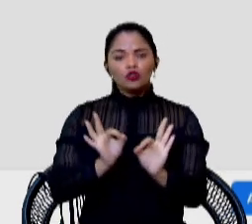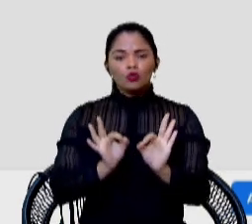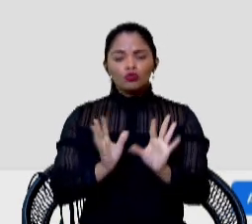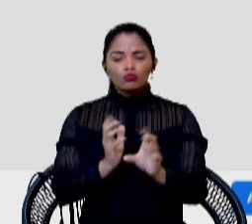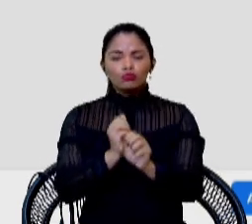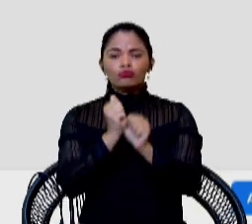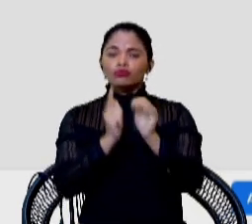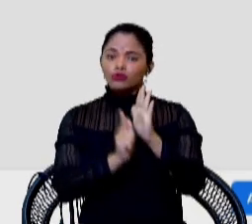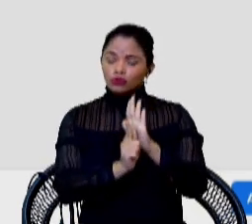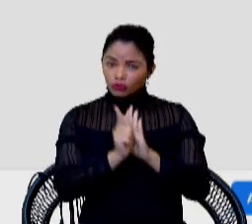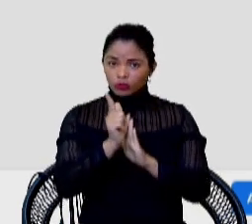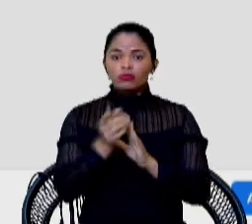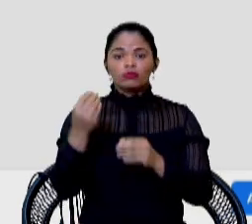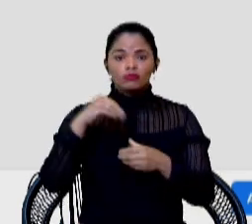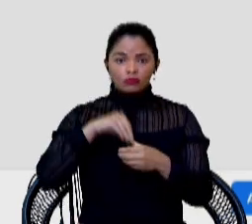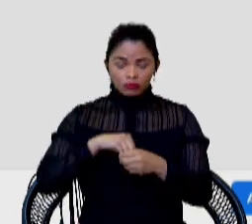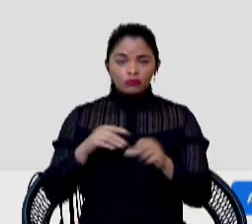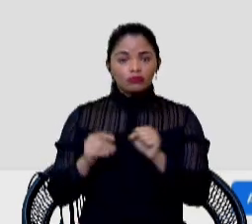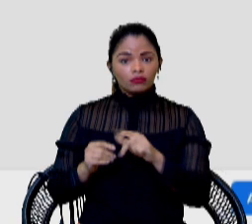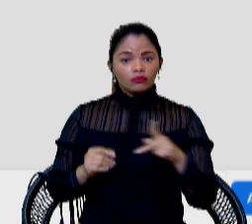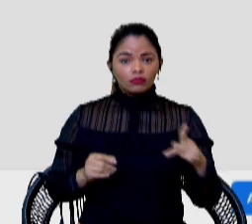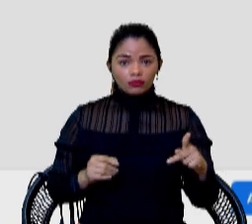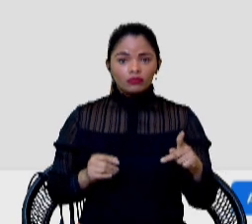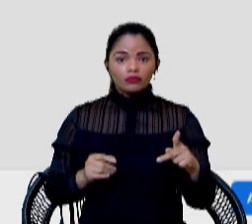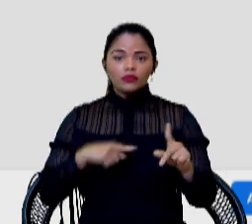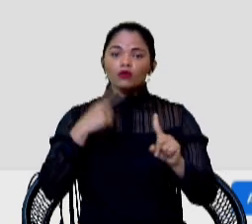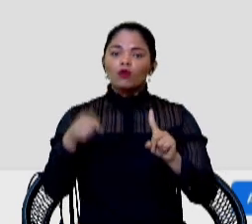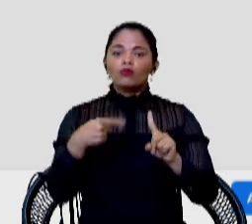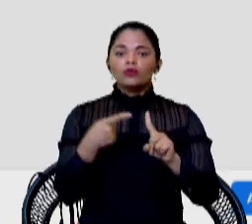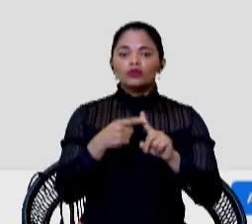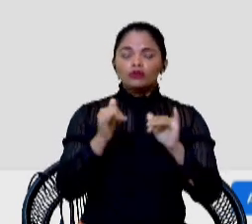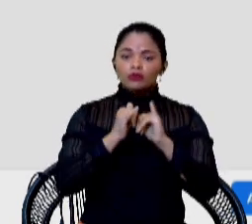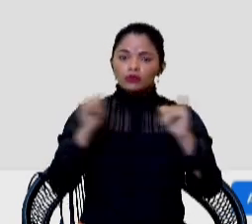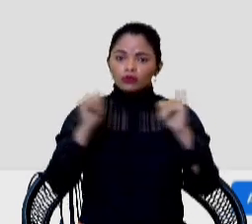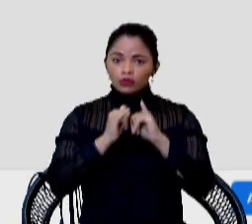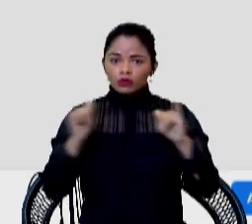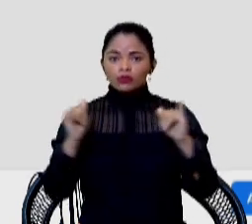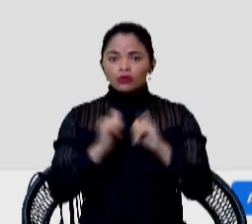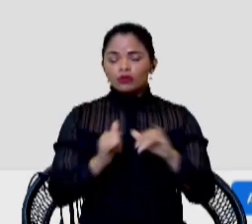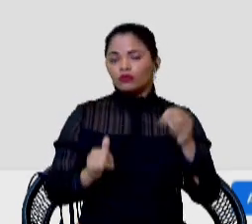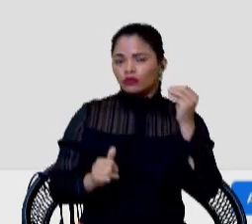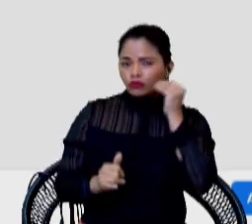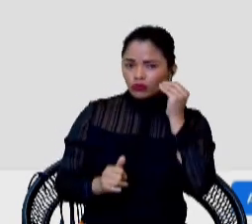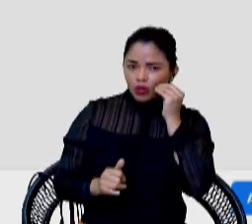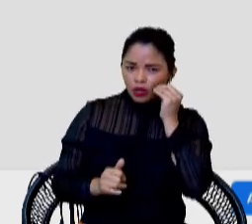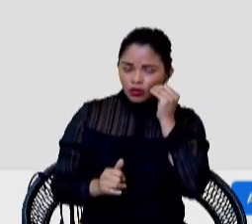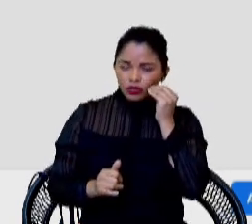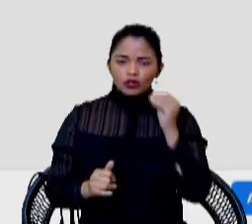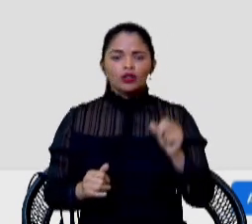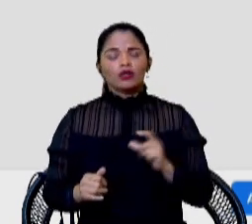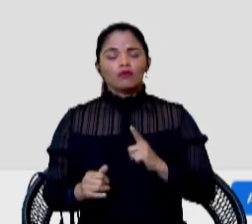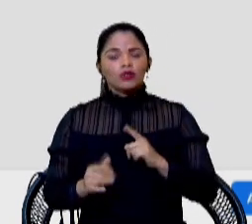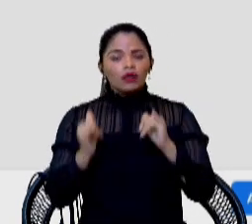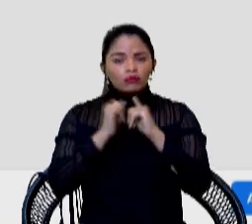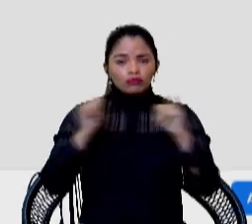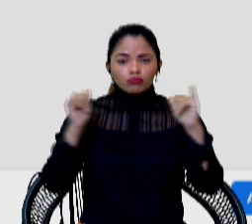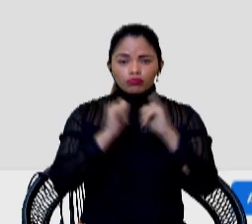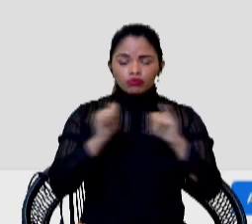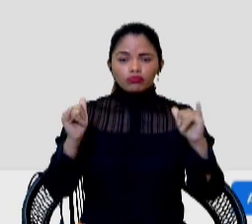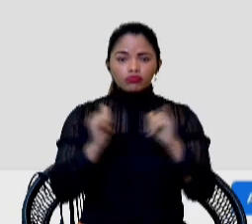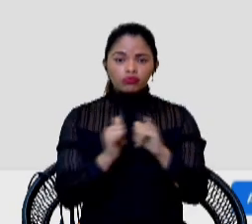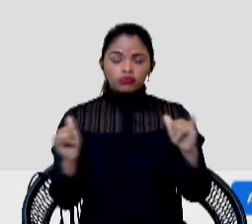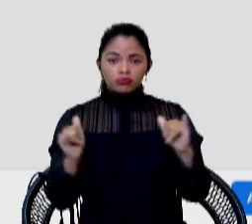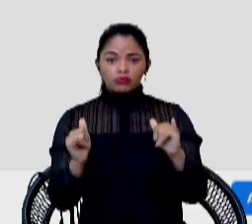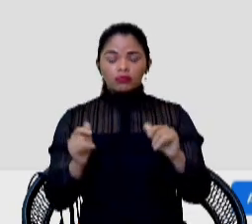o seu leilão interno. O meu objetivo de campanha, que é o que eu falei, o teste AB que eu conversei com vocês, a gente cria campanhas duplicadas.